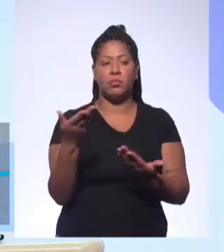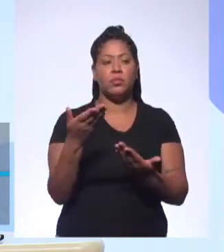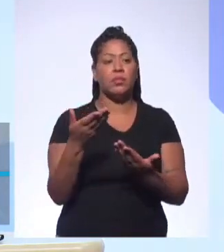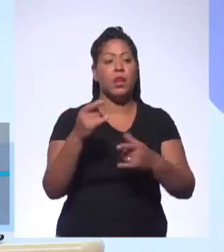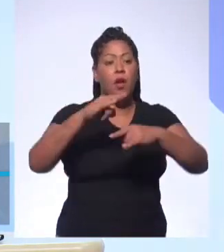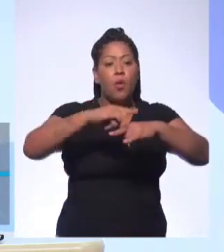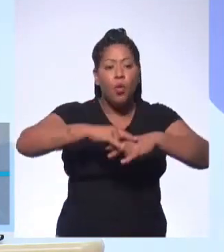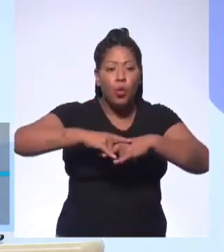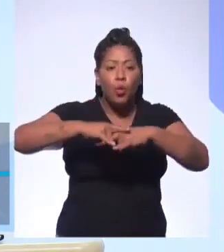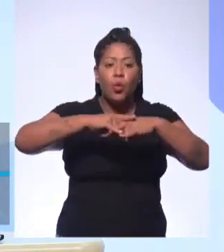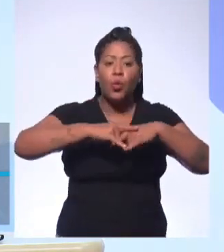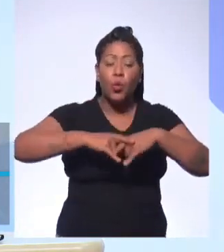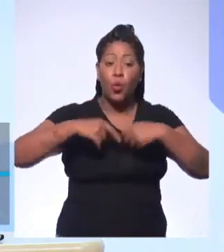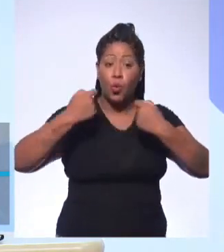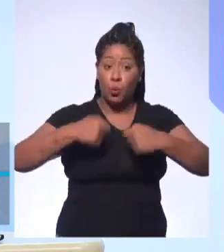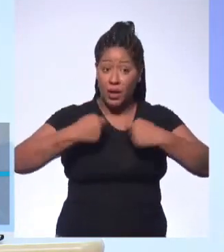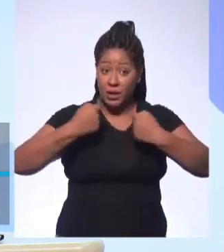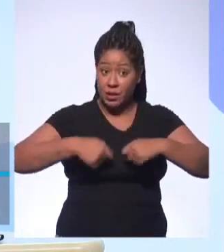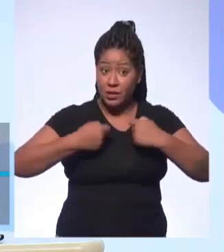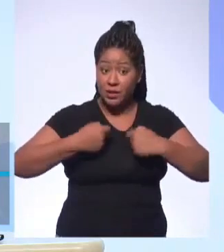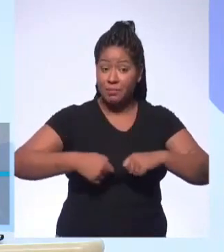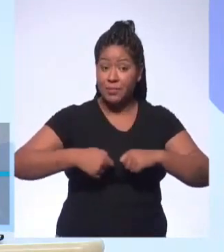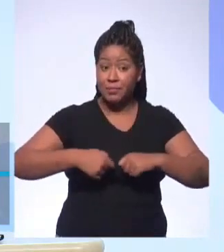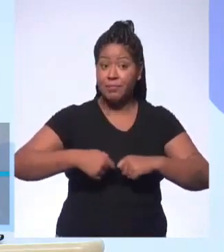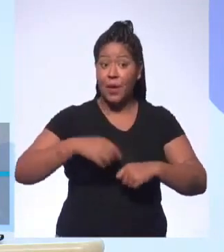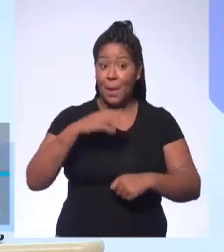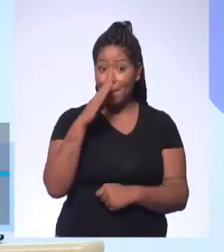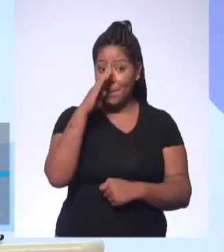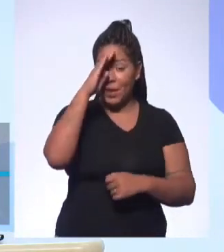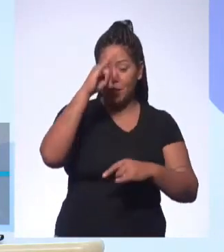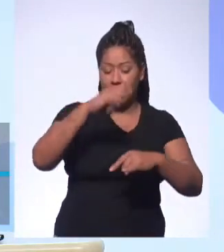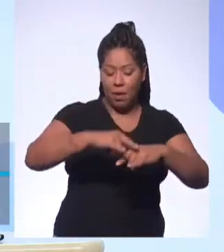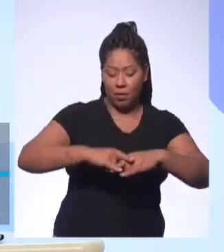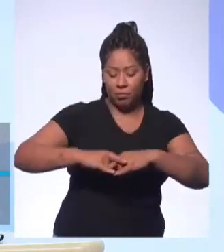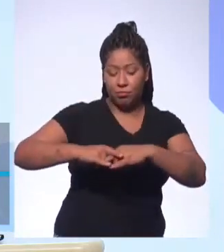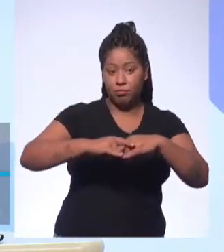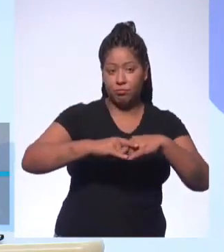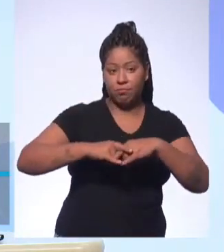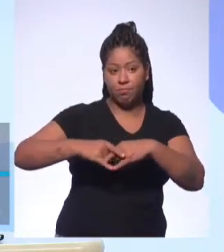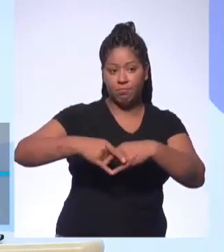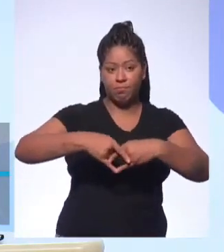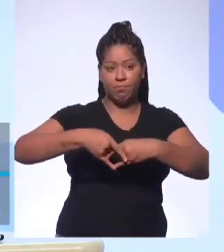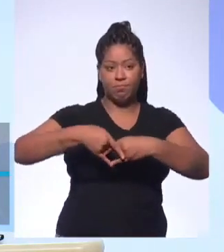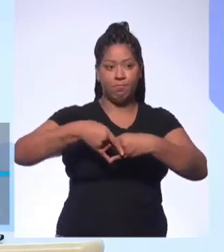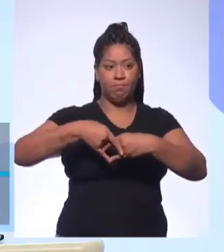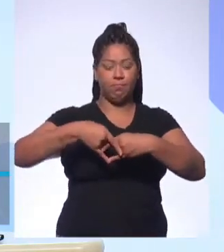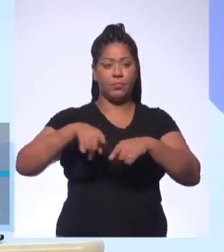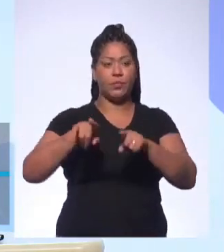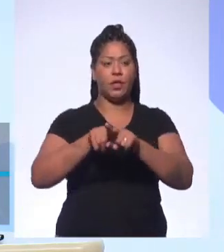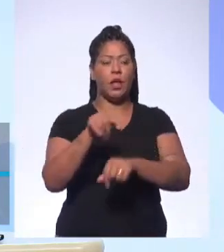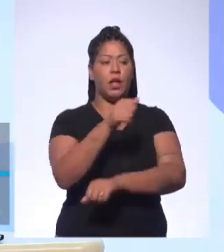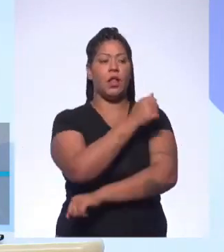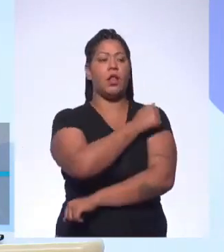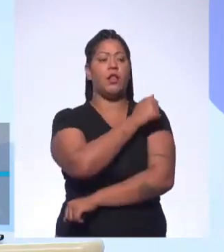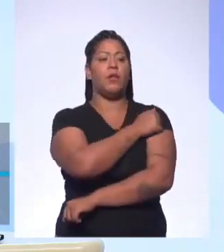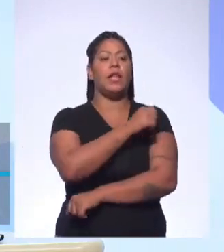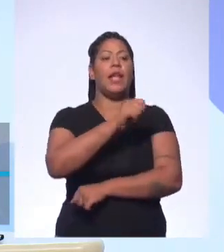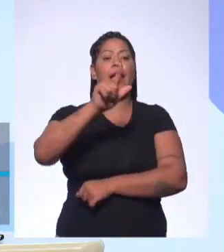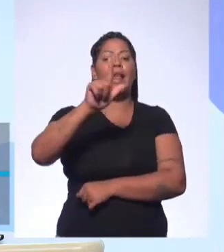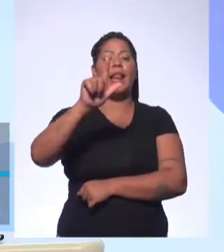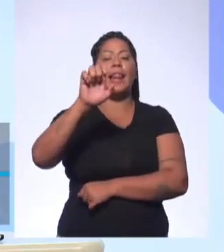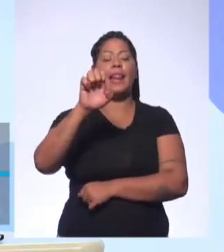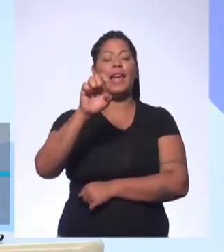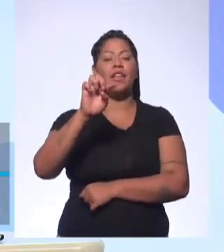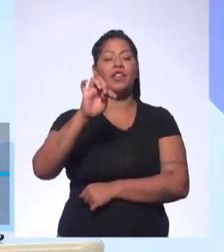uso de preservativo é um método por barreira. Agora, Ok. importante chegou que a participação aí da aluna Letícia,